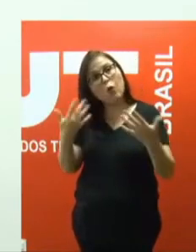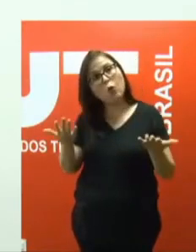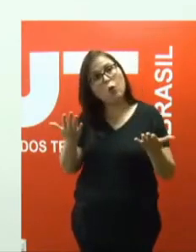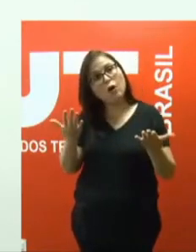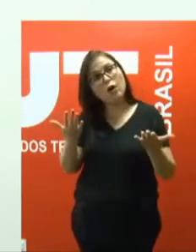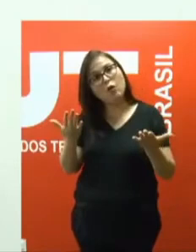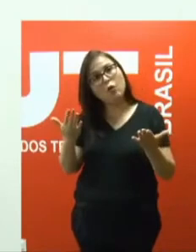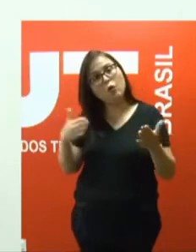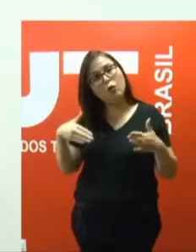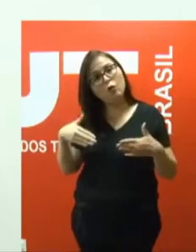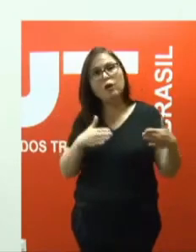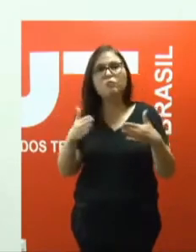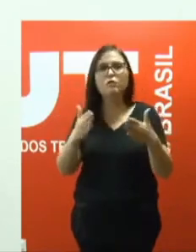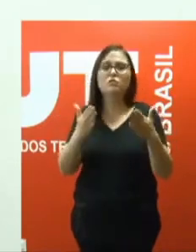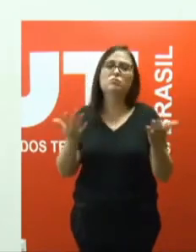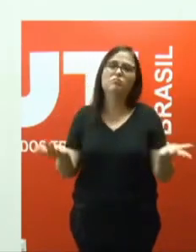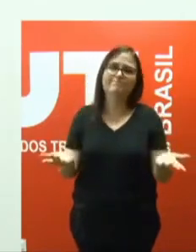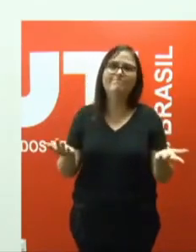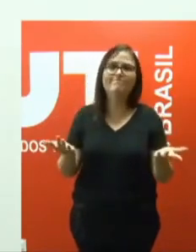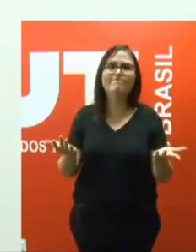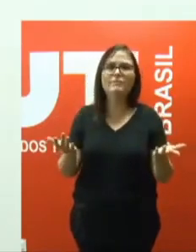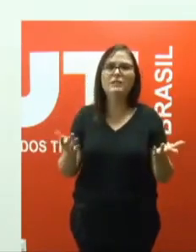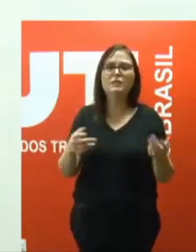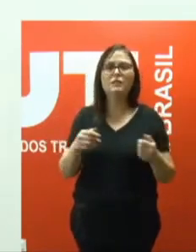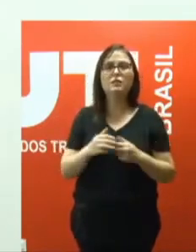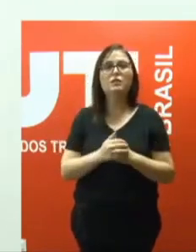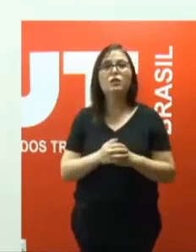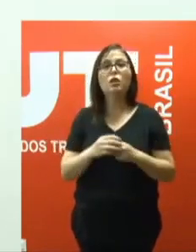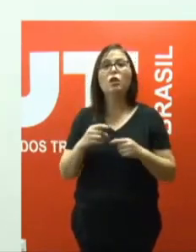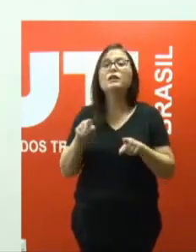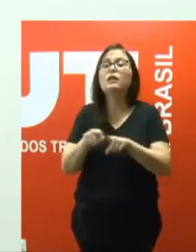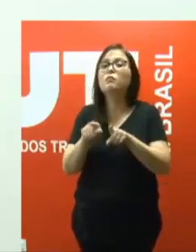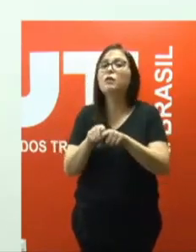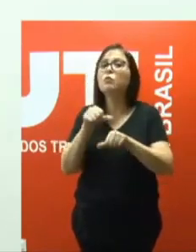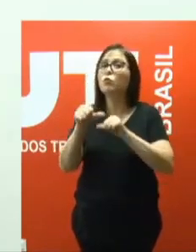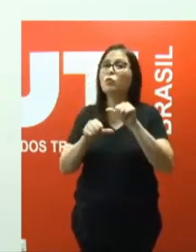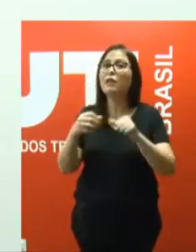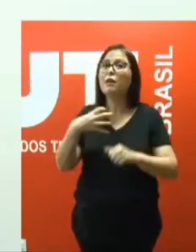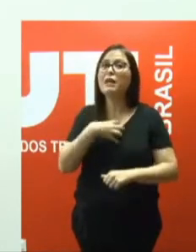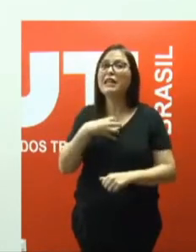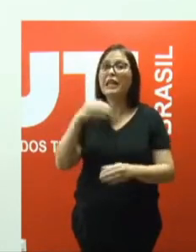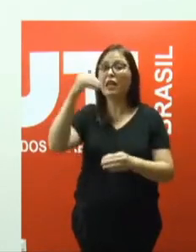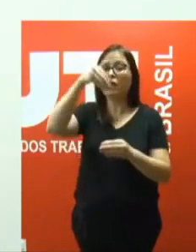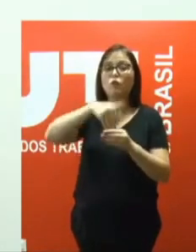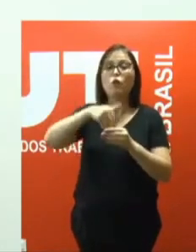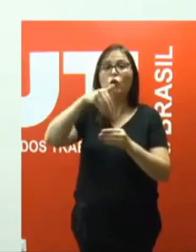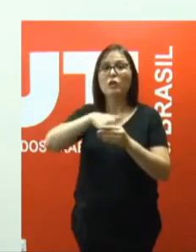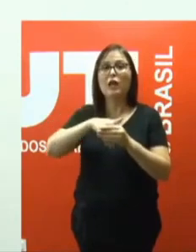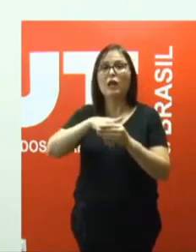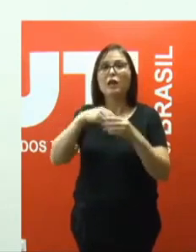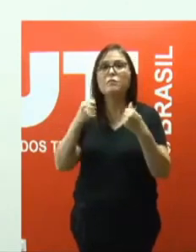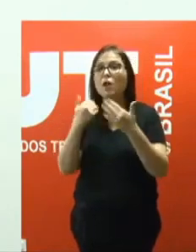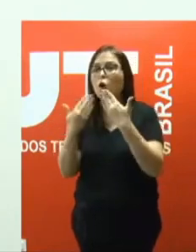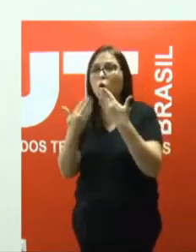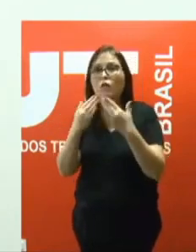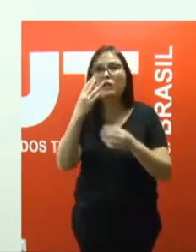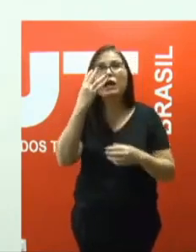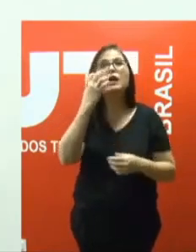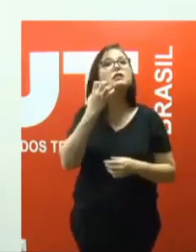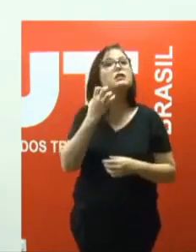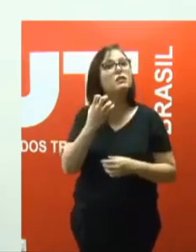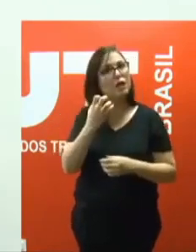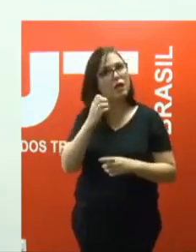pressionar. E a gente vai ter que tentar, sabe, mudar o jeito de votar. Nós vamos ter que conversar mais sério com a sociedade